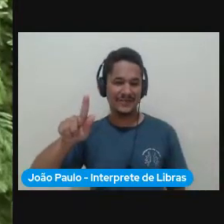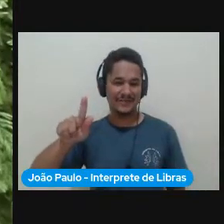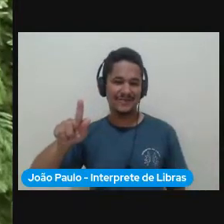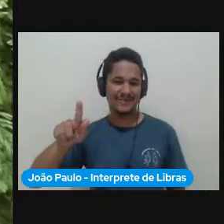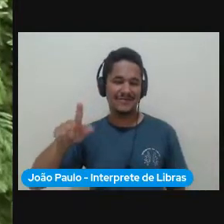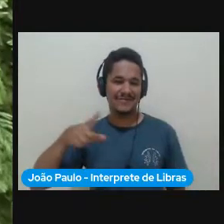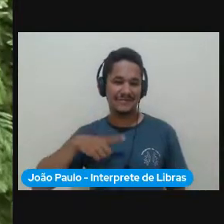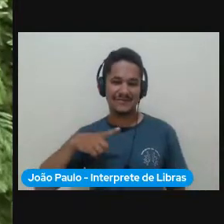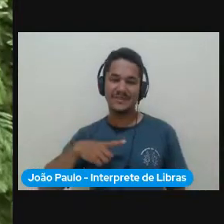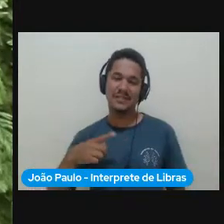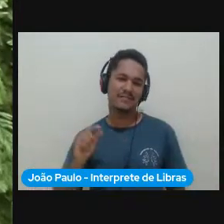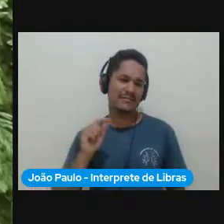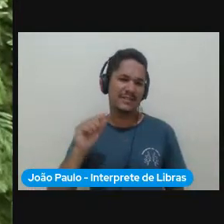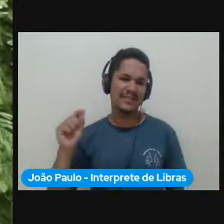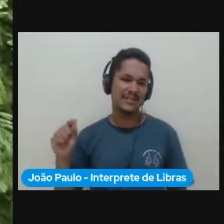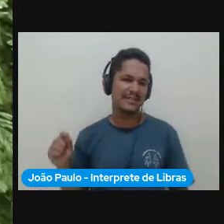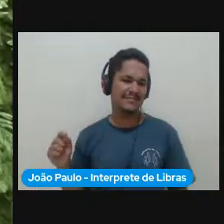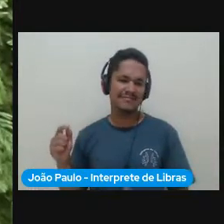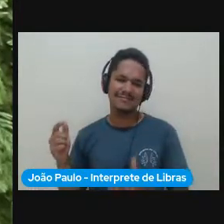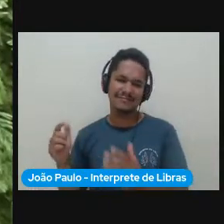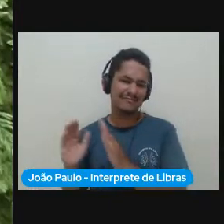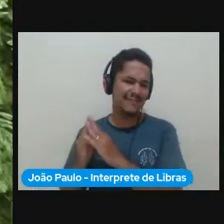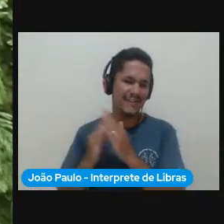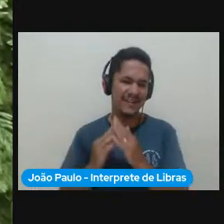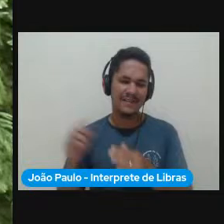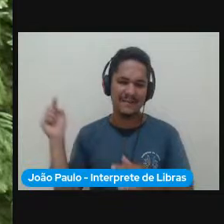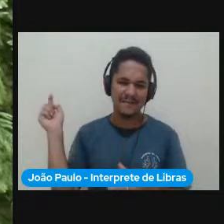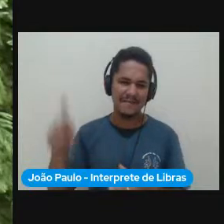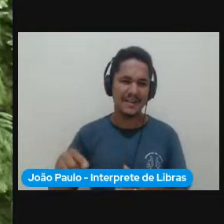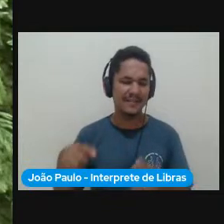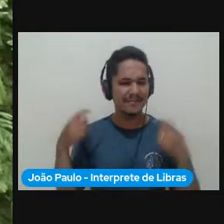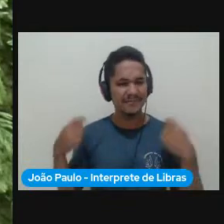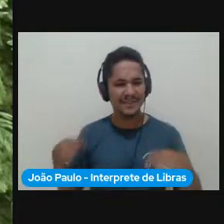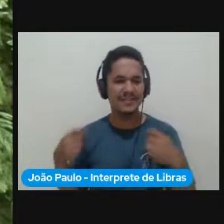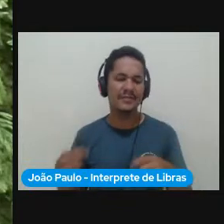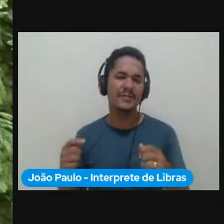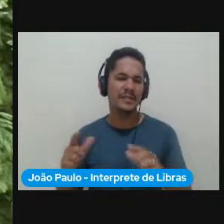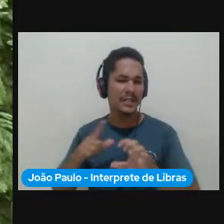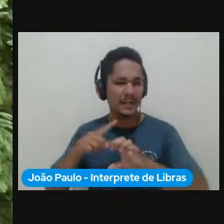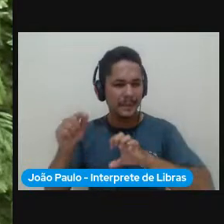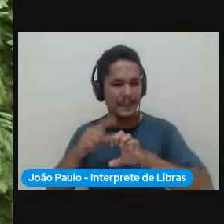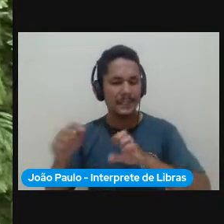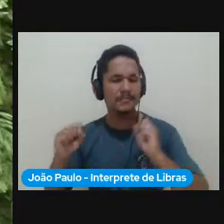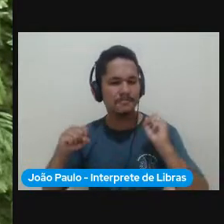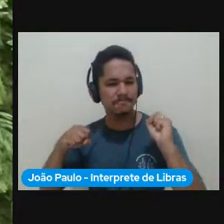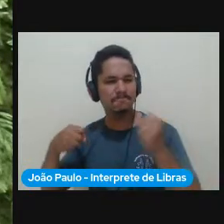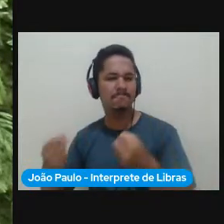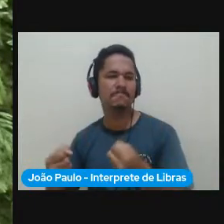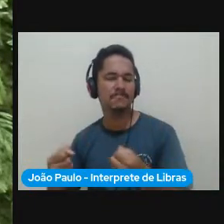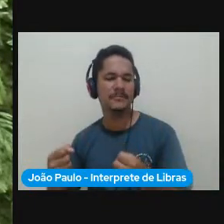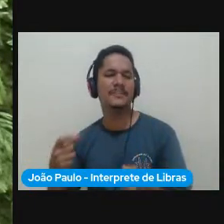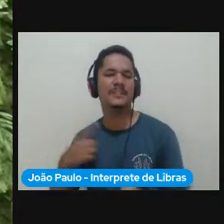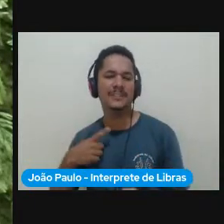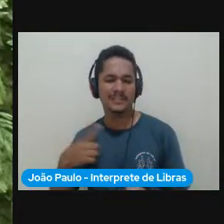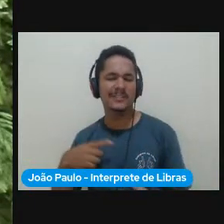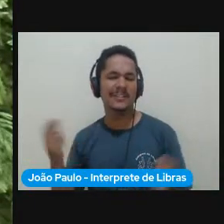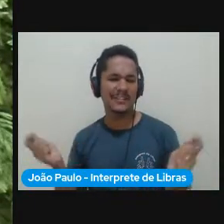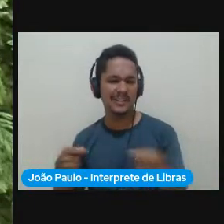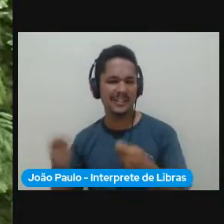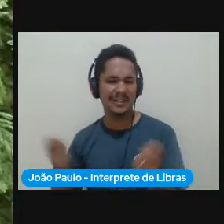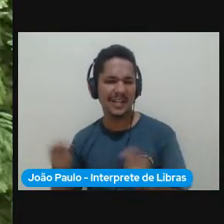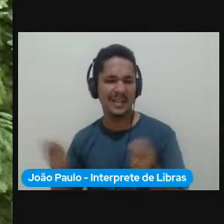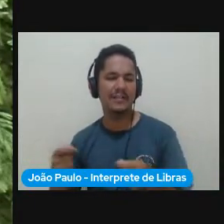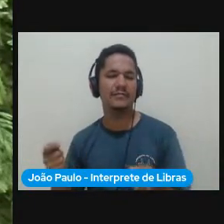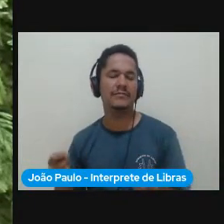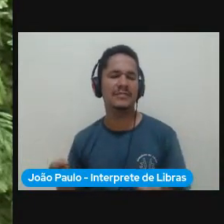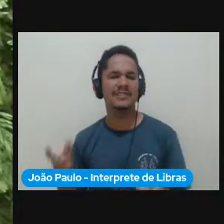de quebrada ou não, mas que vem dentro de uma necessidade posta de empreender, é possível, temos ferramentas, temos pessoas,